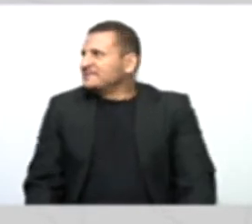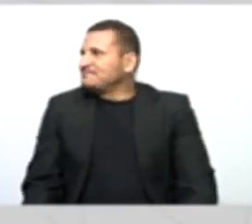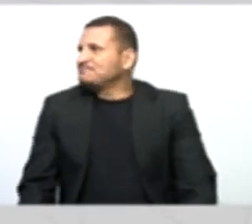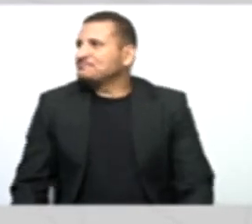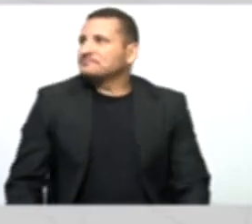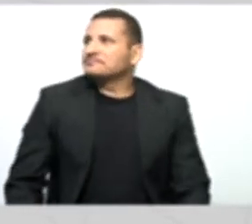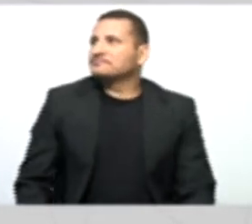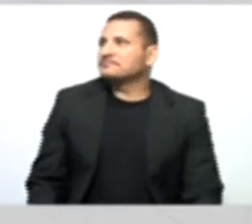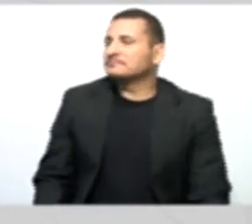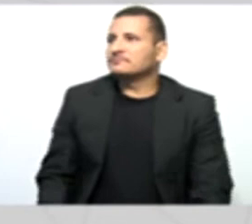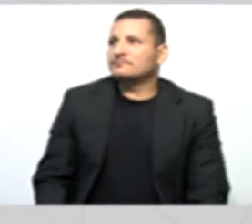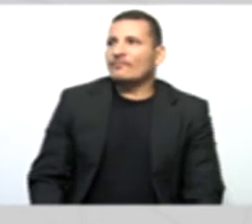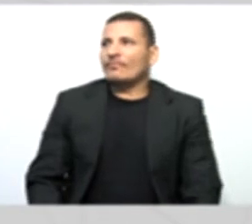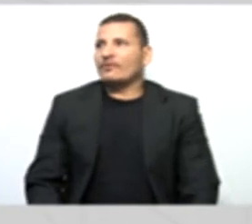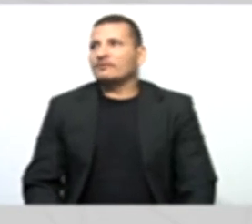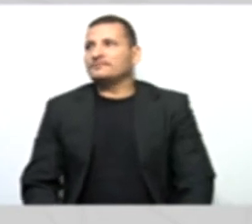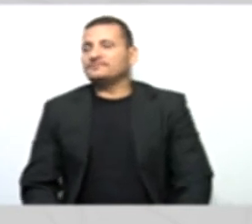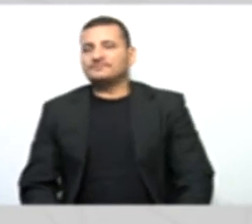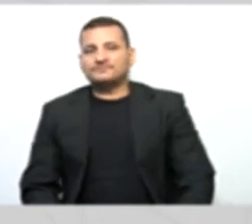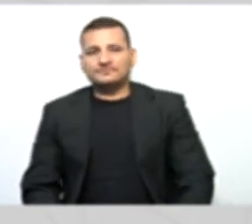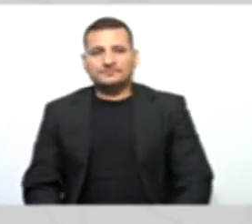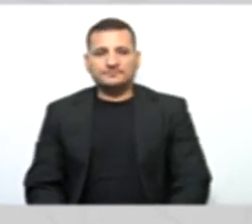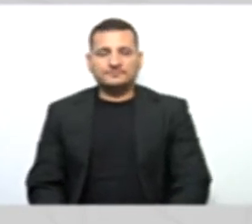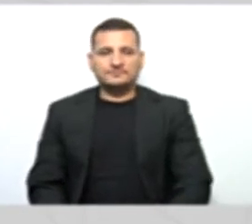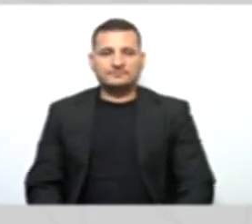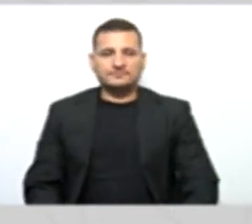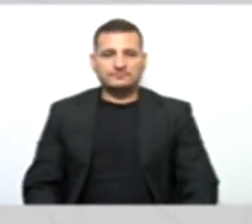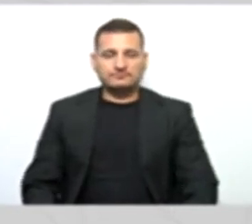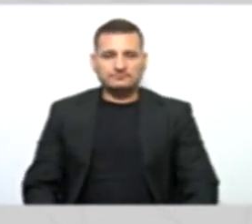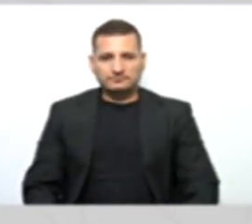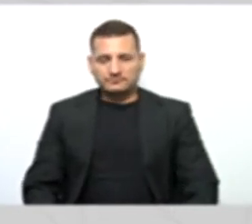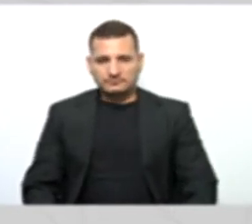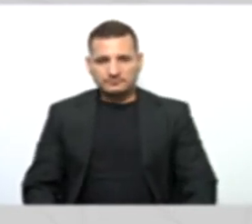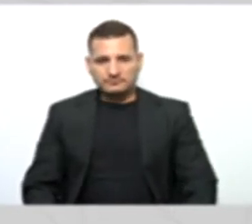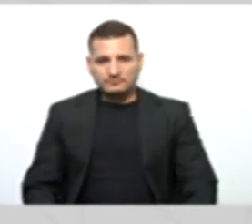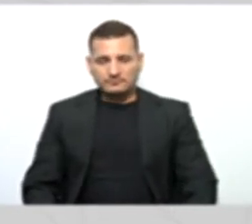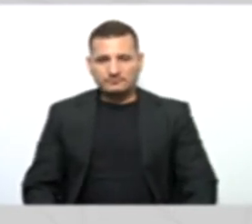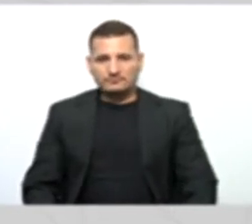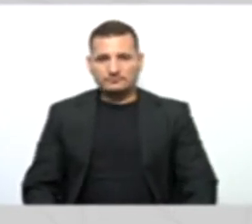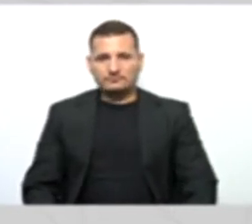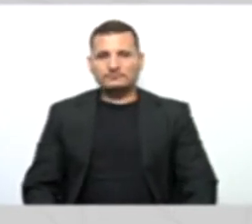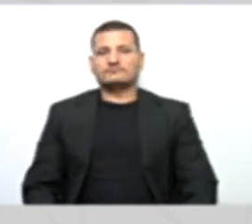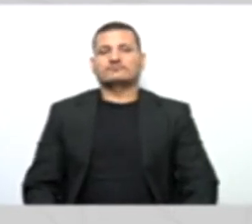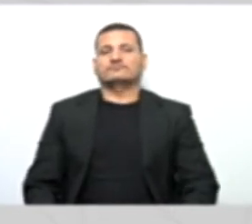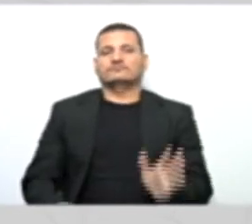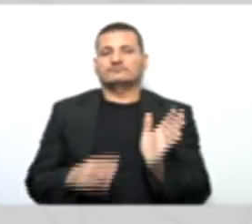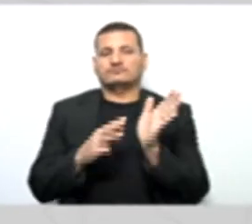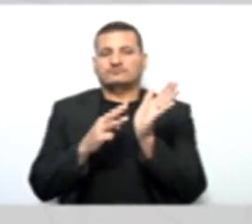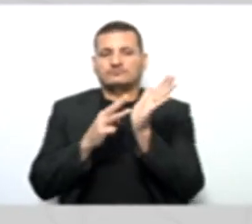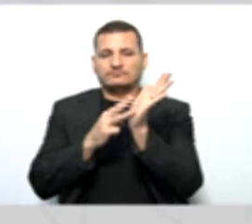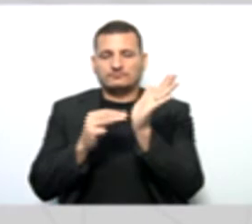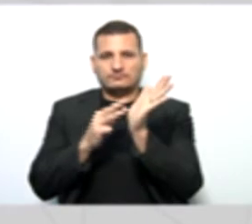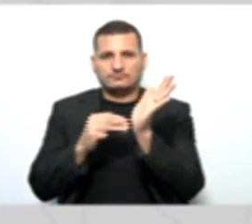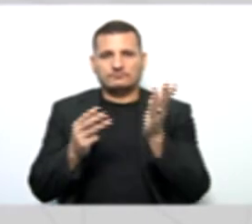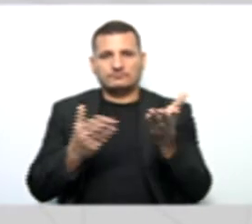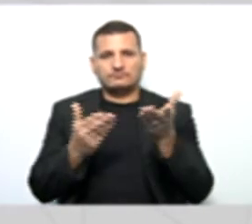Class smartphone. Dois pontos. Agora, nós vamos criar o método construtor dessa classe.